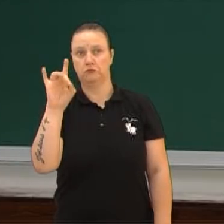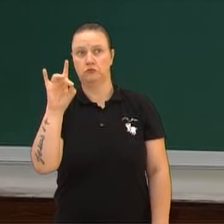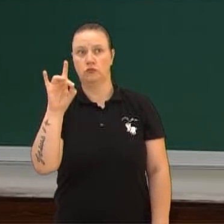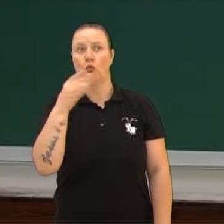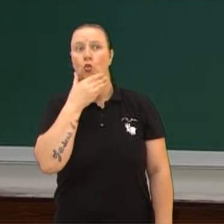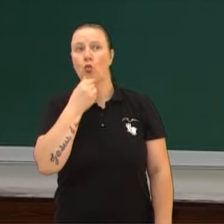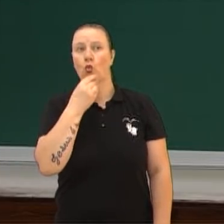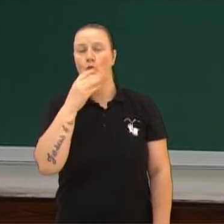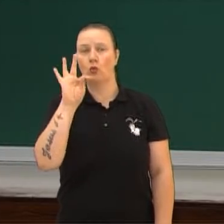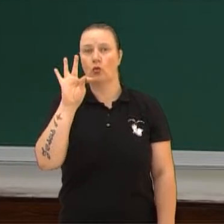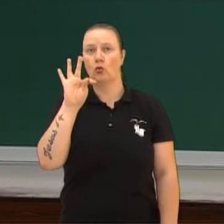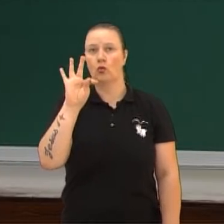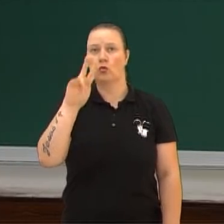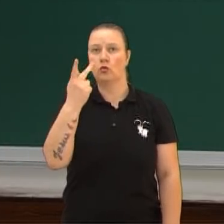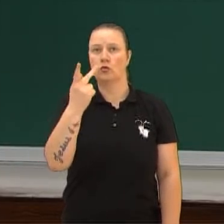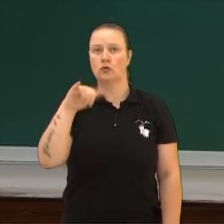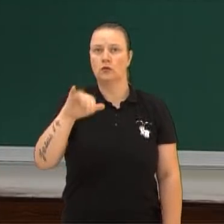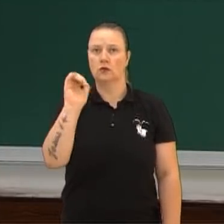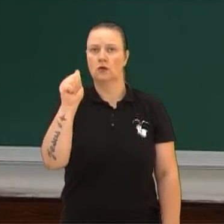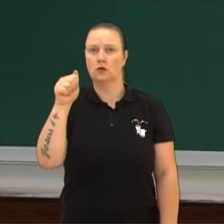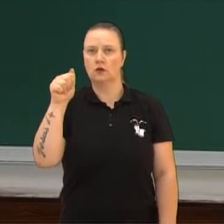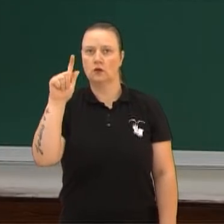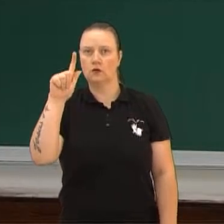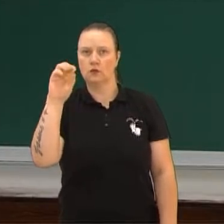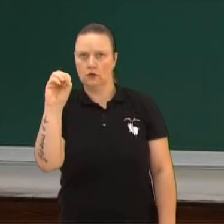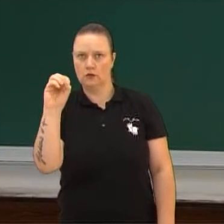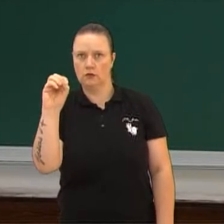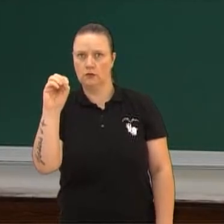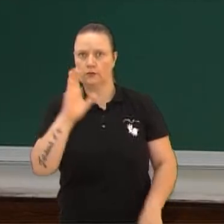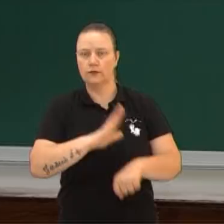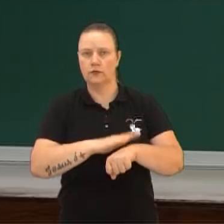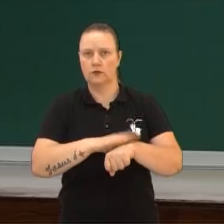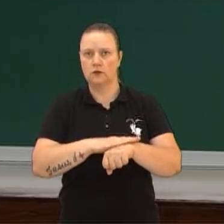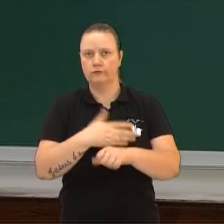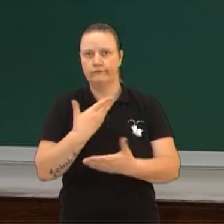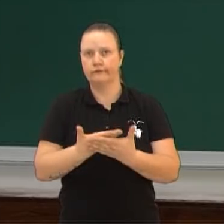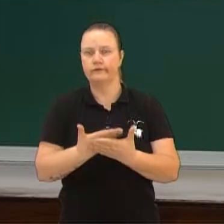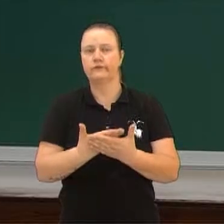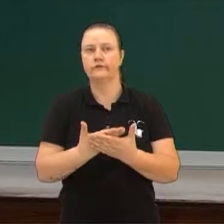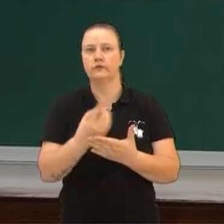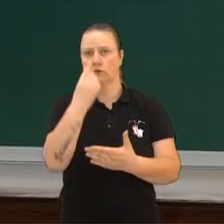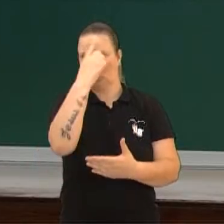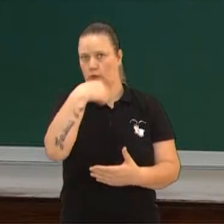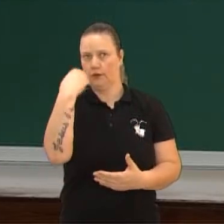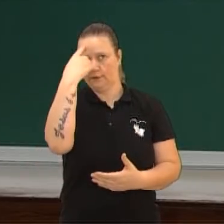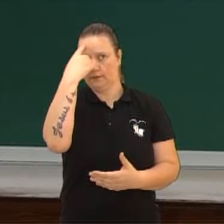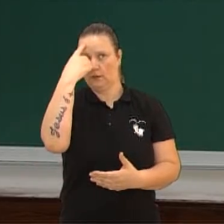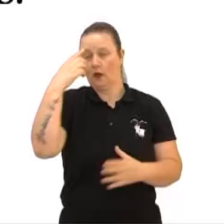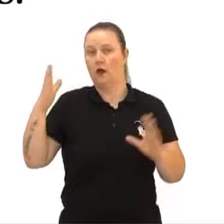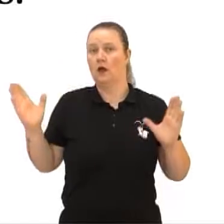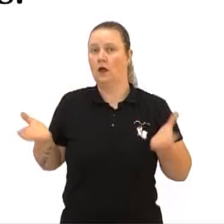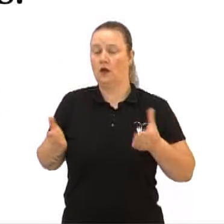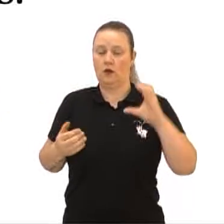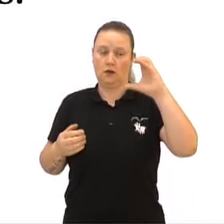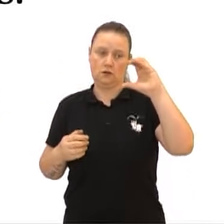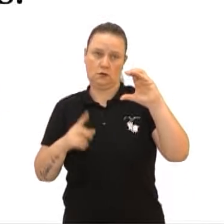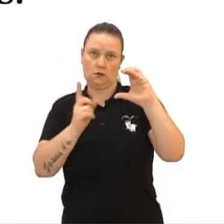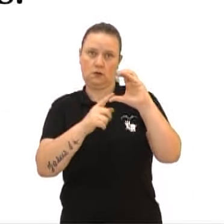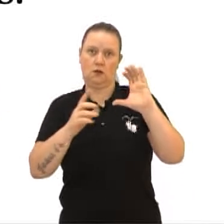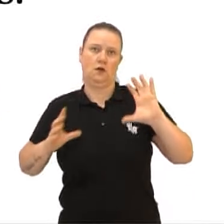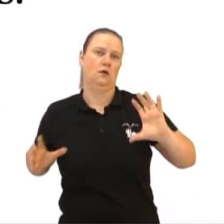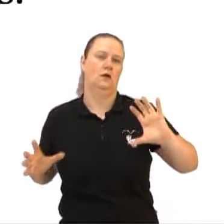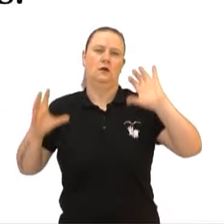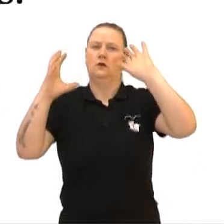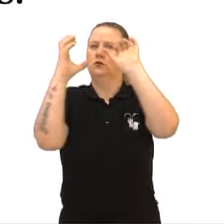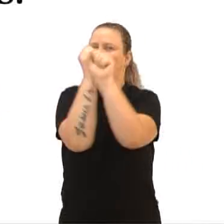O Tiago. Muito bem, o Tiago que gastou menos tempo, tá bom? E a letra C, somando todas as horas.